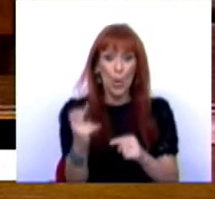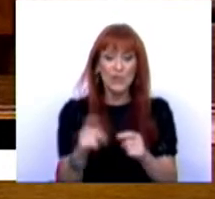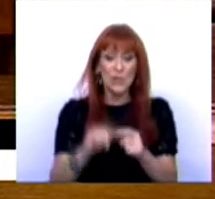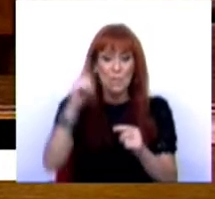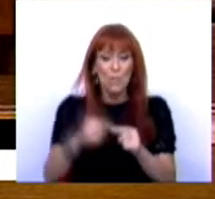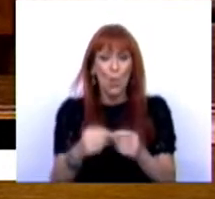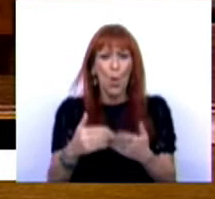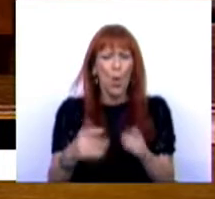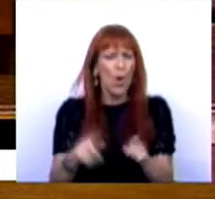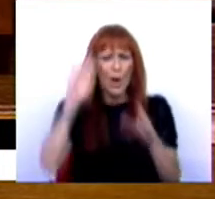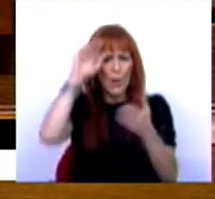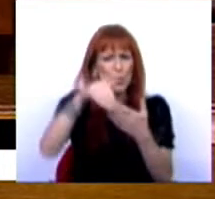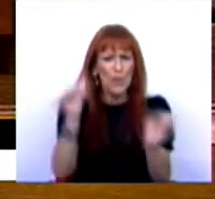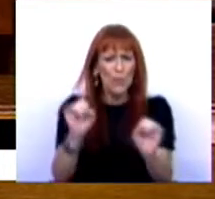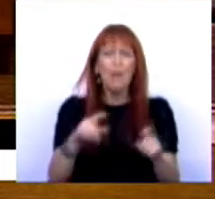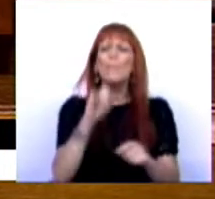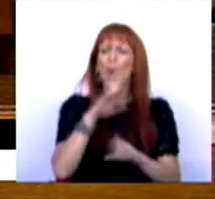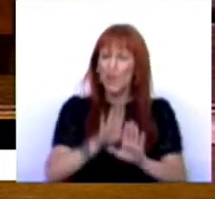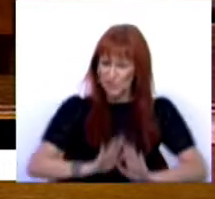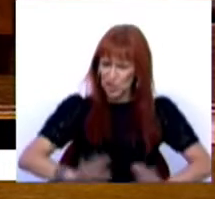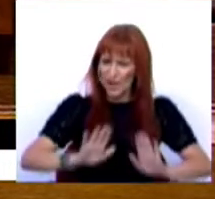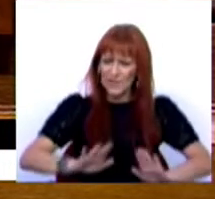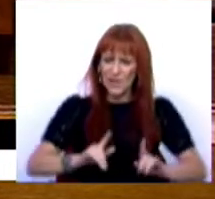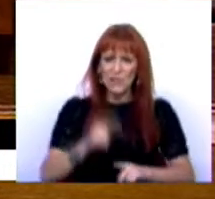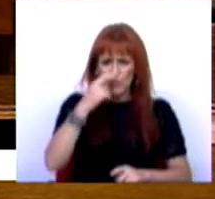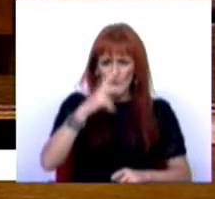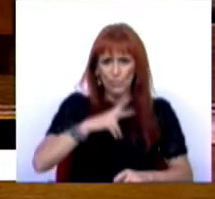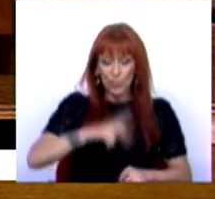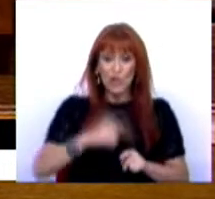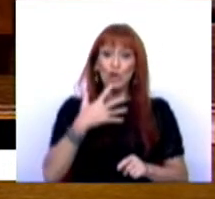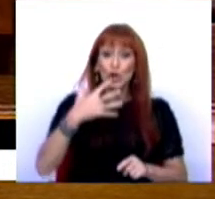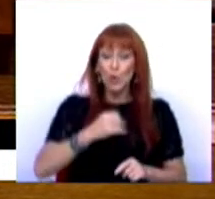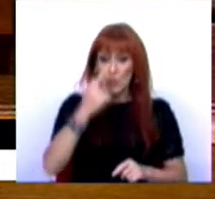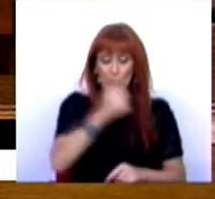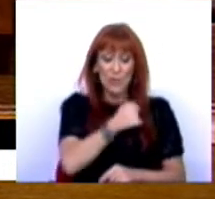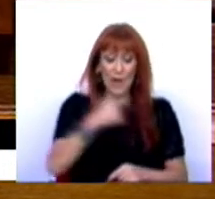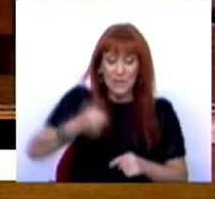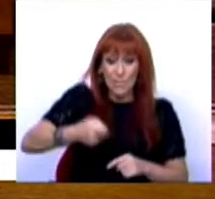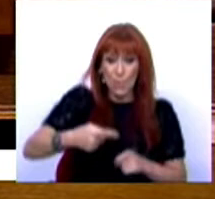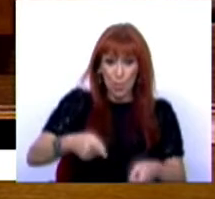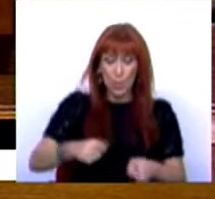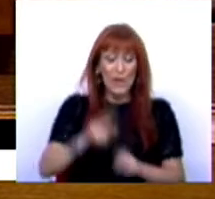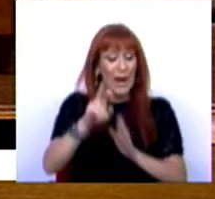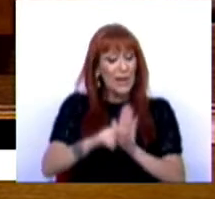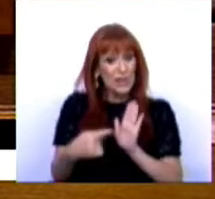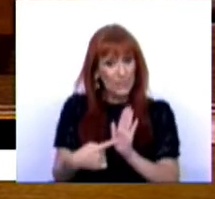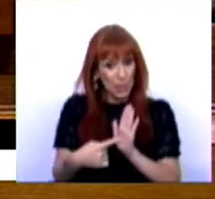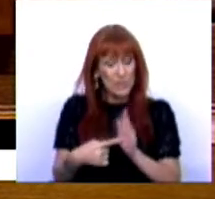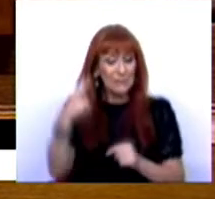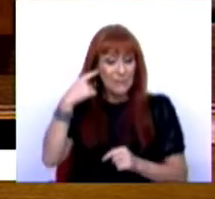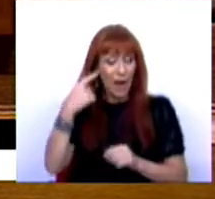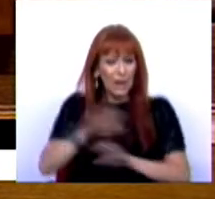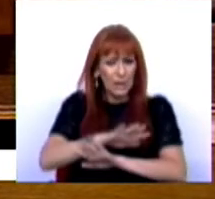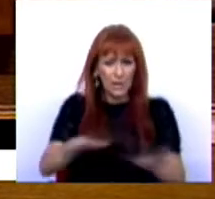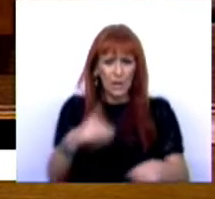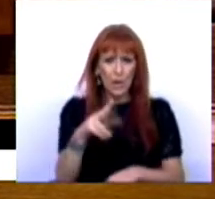resolução. Mas podem ficar descansados os portugueses e todos os arrendatários, cujo regime cessa apenas em